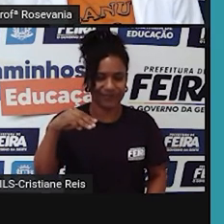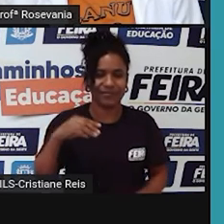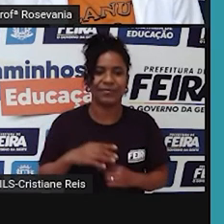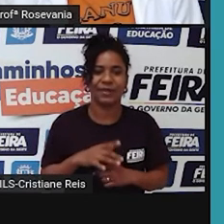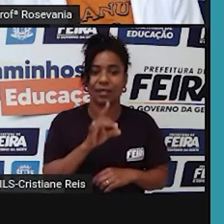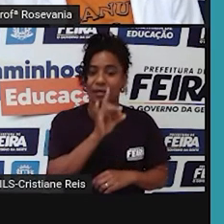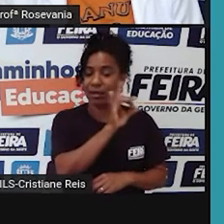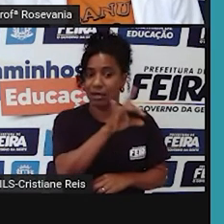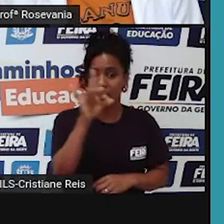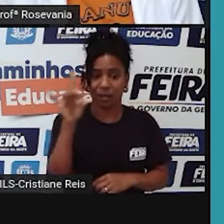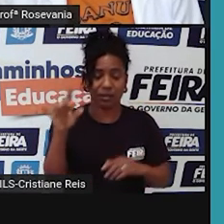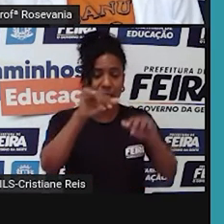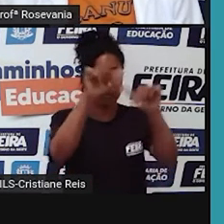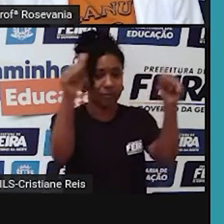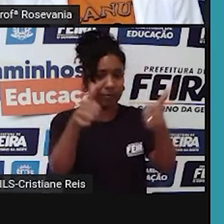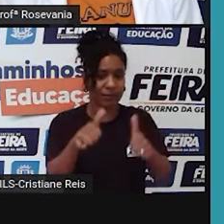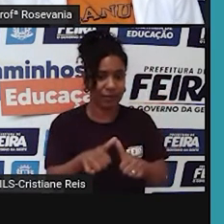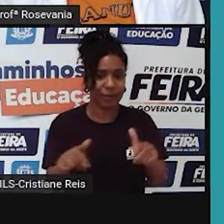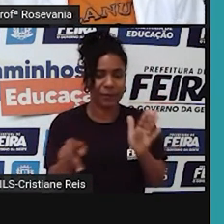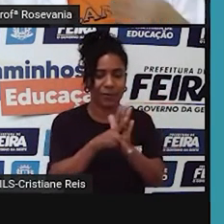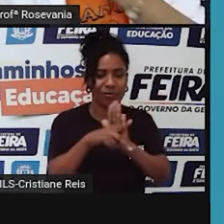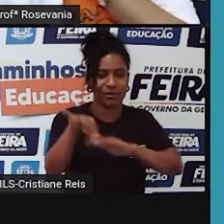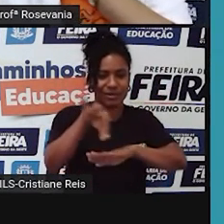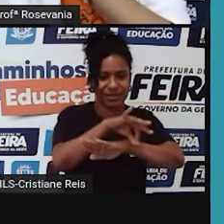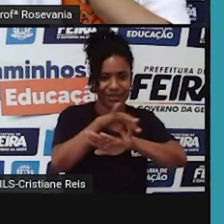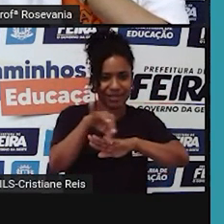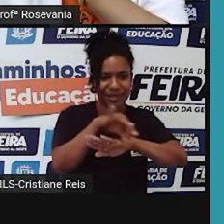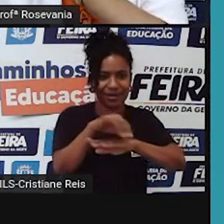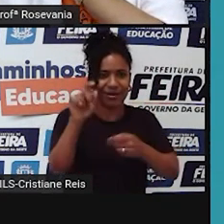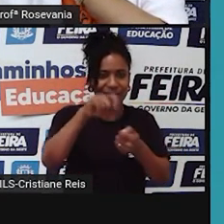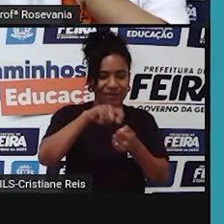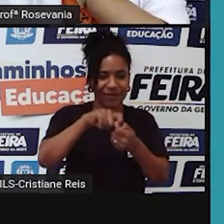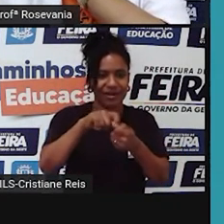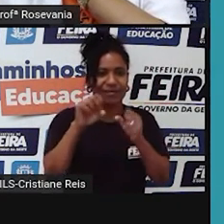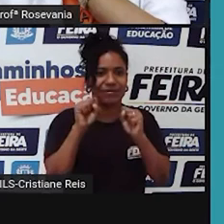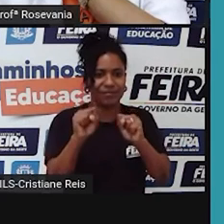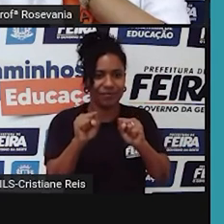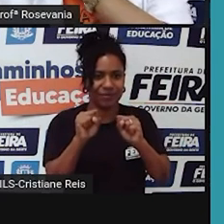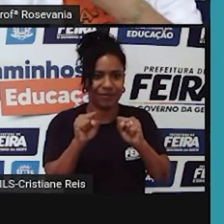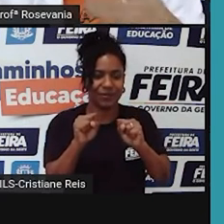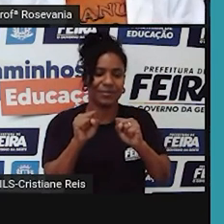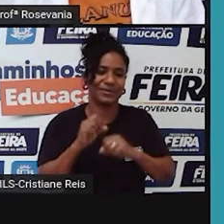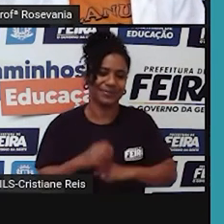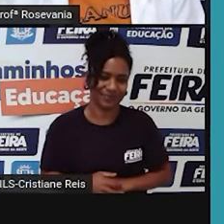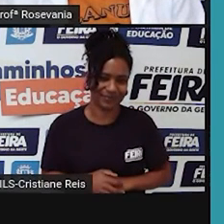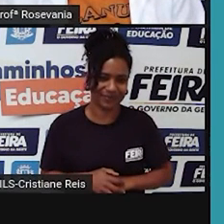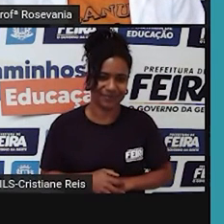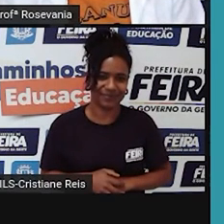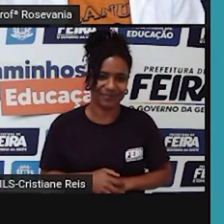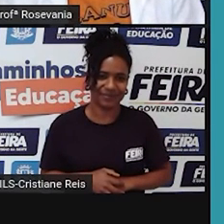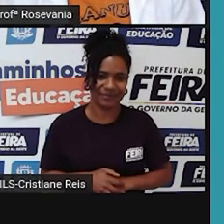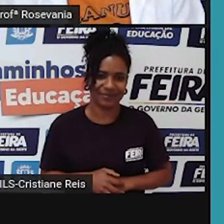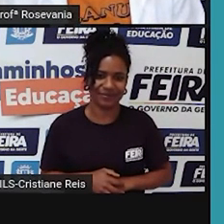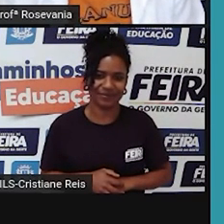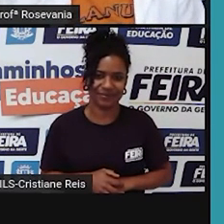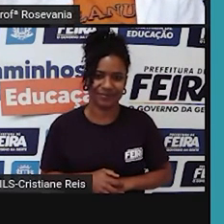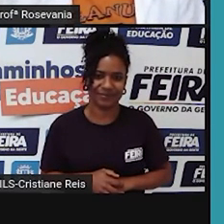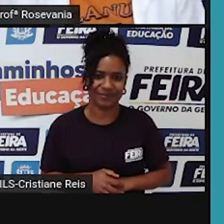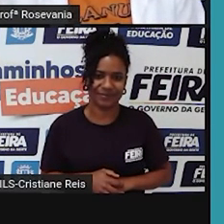Cada mapinha tem a sua escala para você poder fazer essa ligação bem legal mesmo,